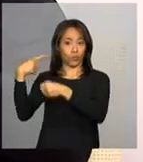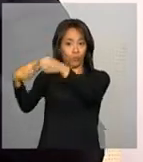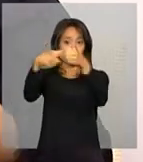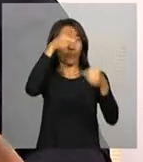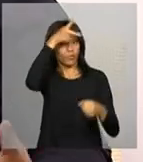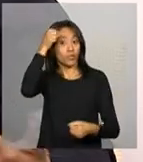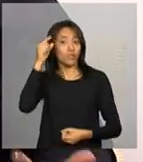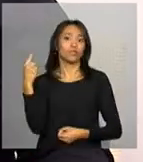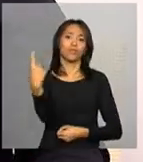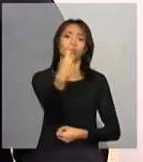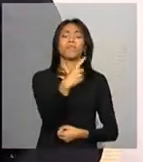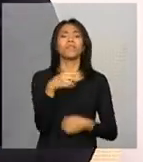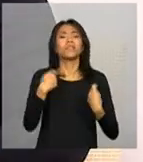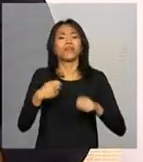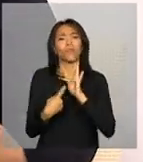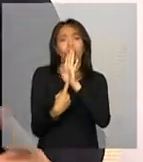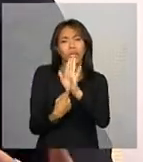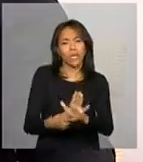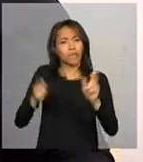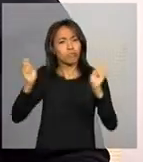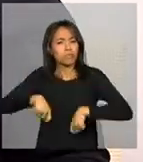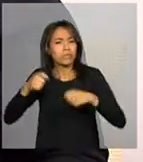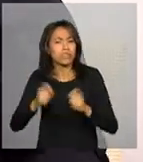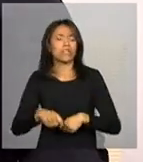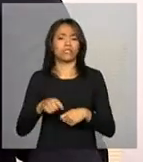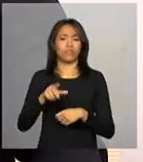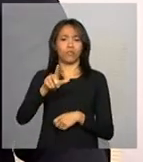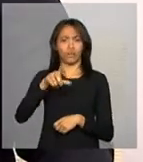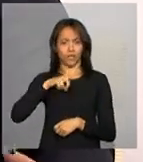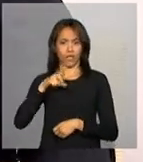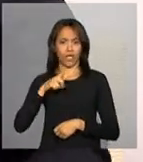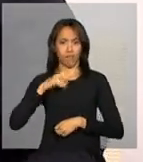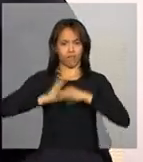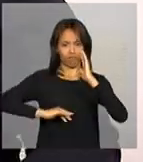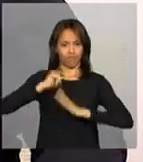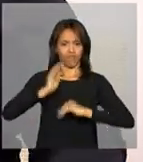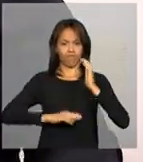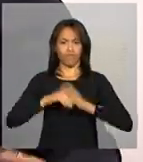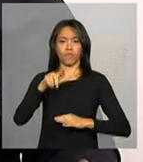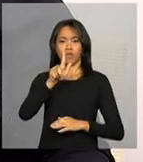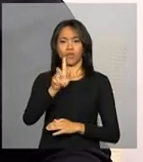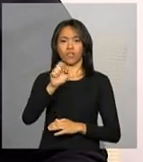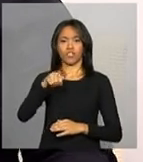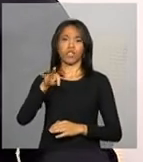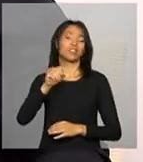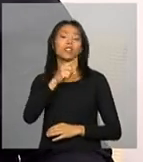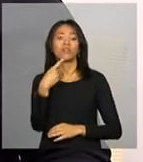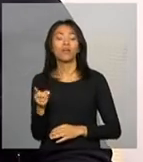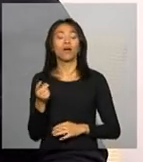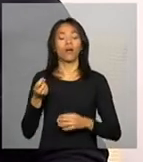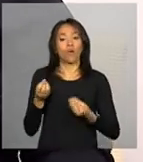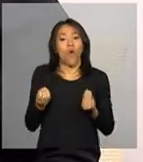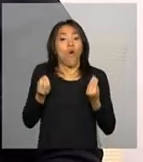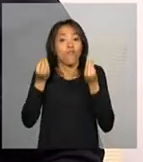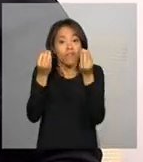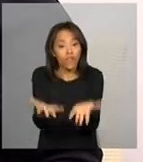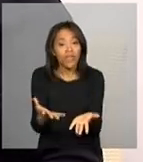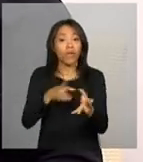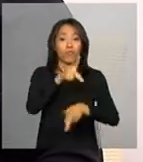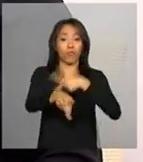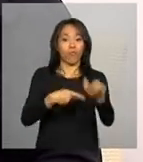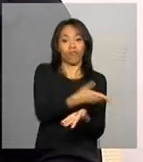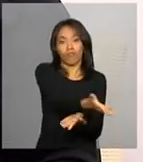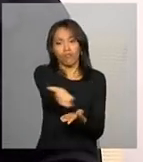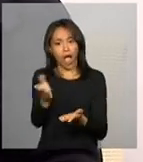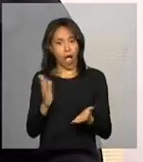mostrar que ele tinha condições de gestão de assumir aquela oferta para a população outra agora